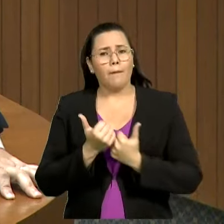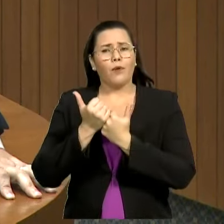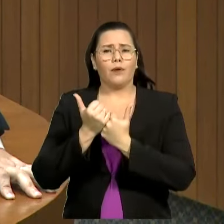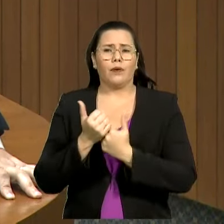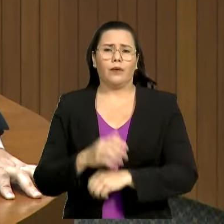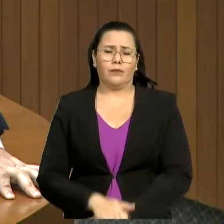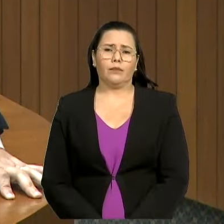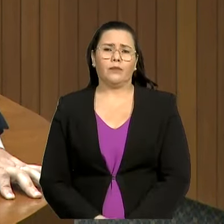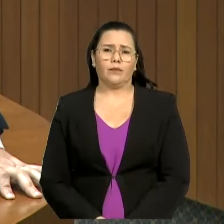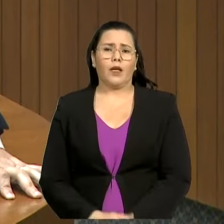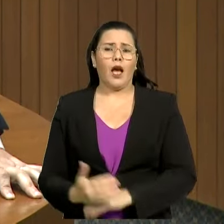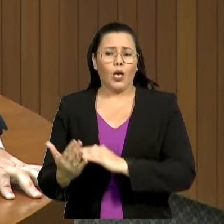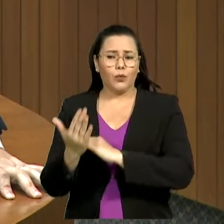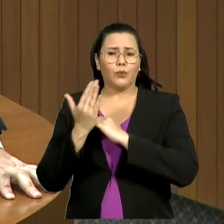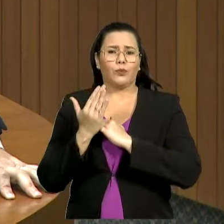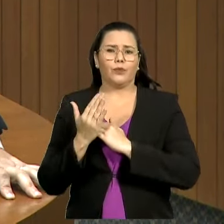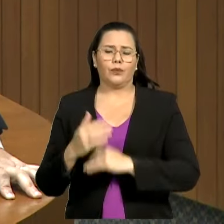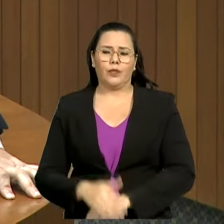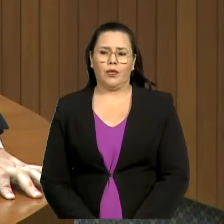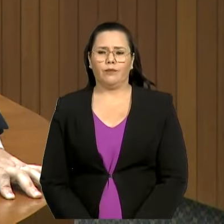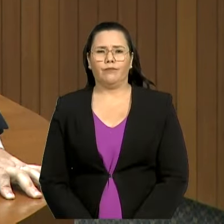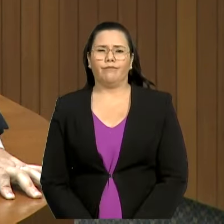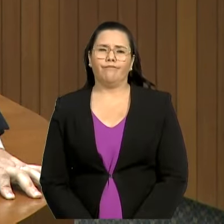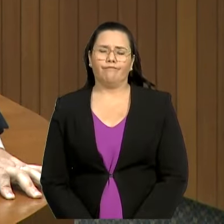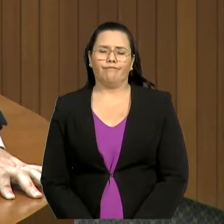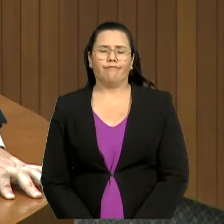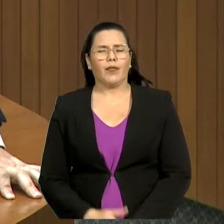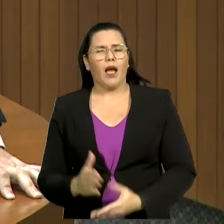também colaboração de alguns poucos colegas.